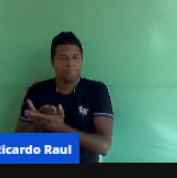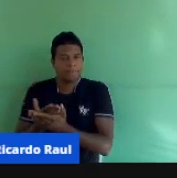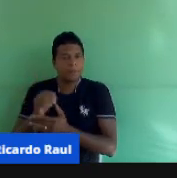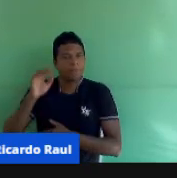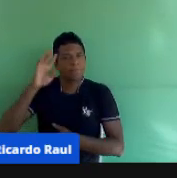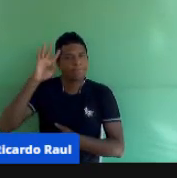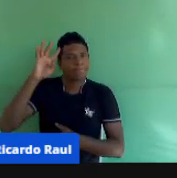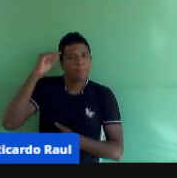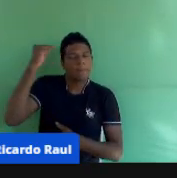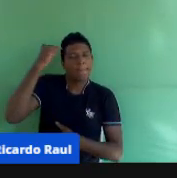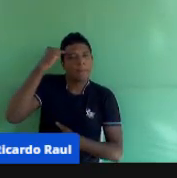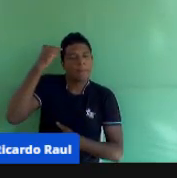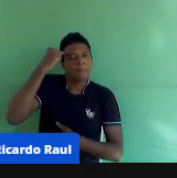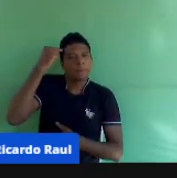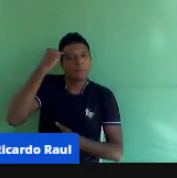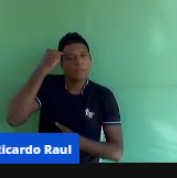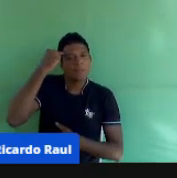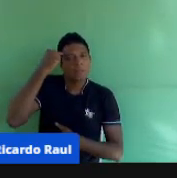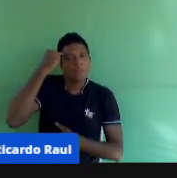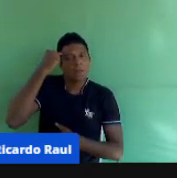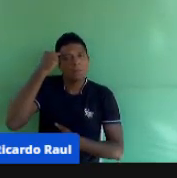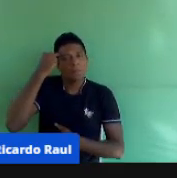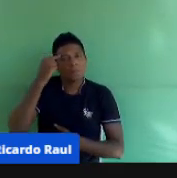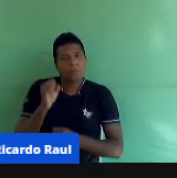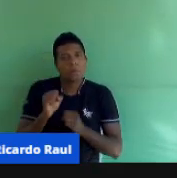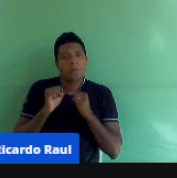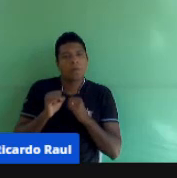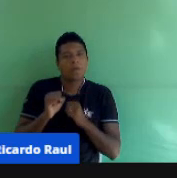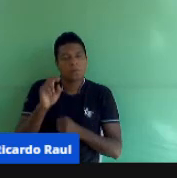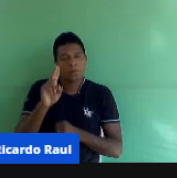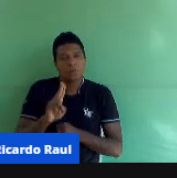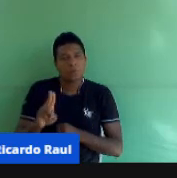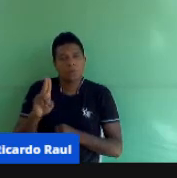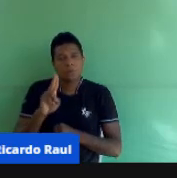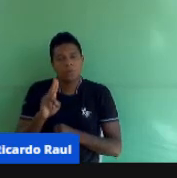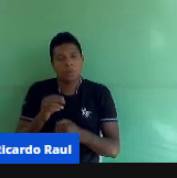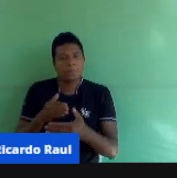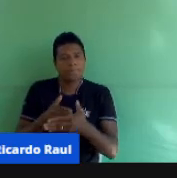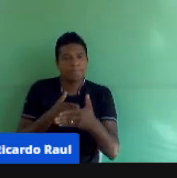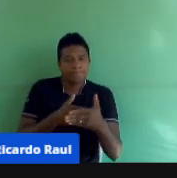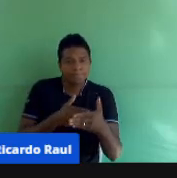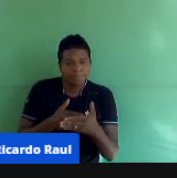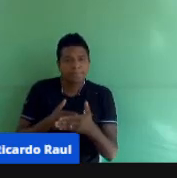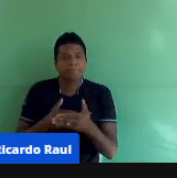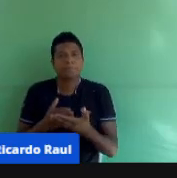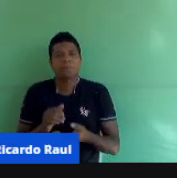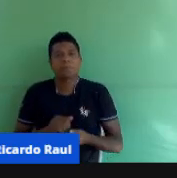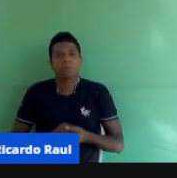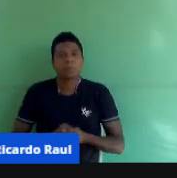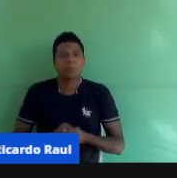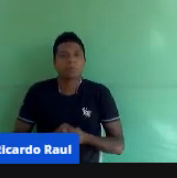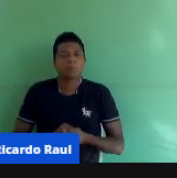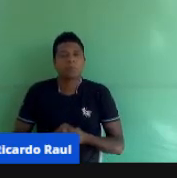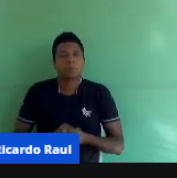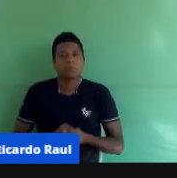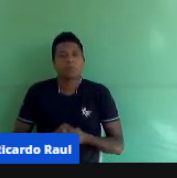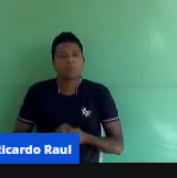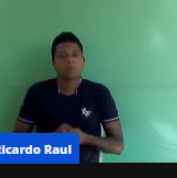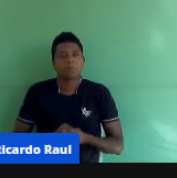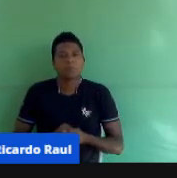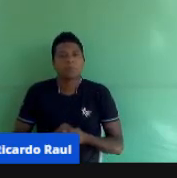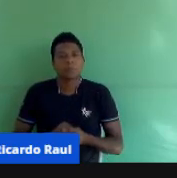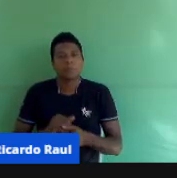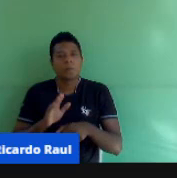mais sobre as suas potencialidades, sobre a sua limitação e sobre o papel